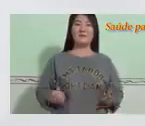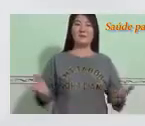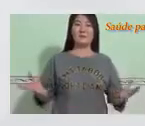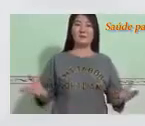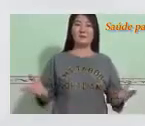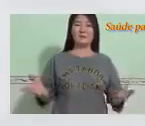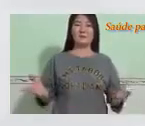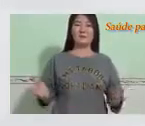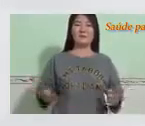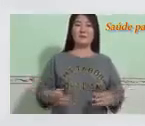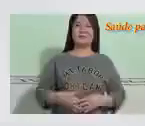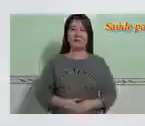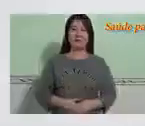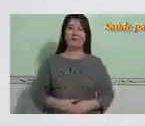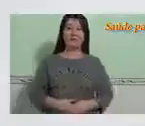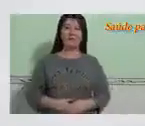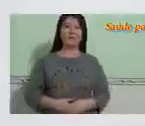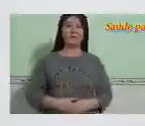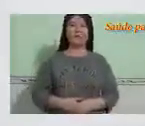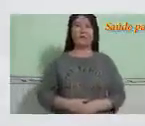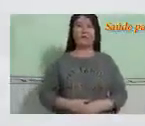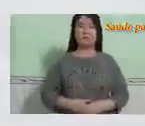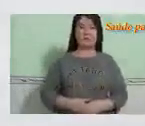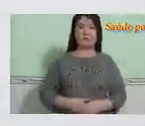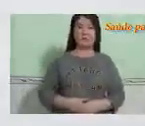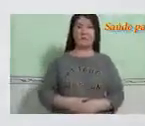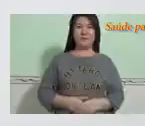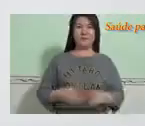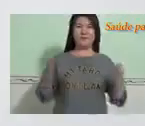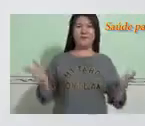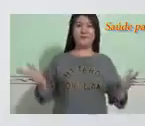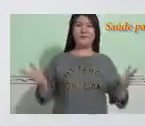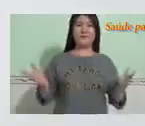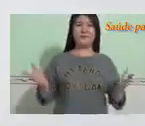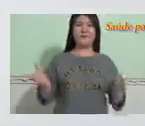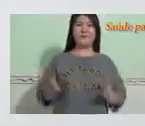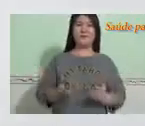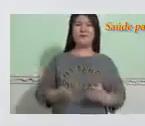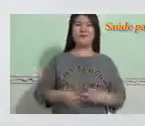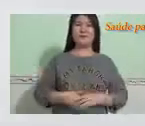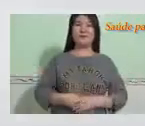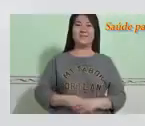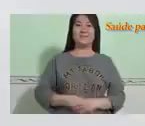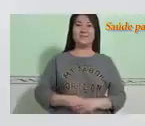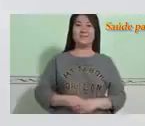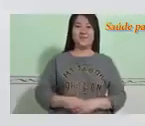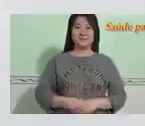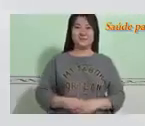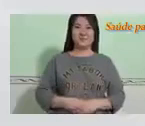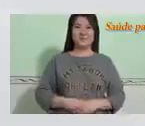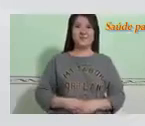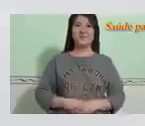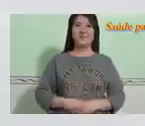possuindo papel importante na formação do embrião e sendo capaz de promover a multiplicação das células-tronco.